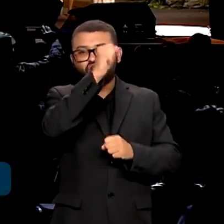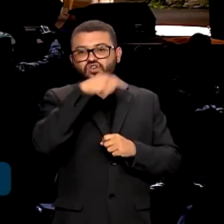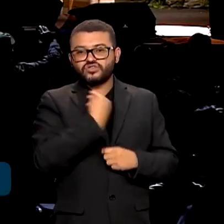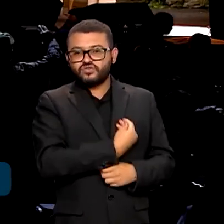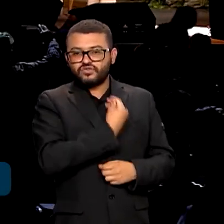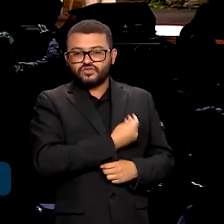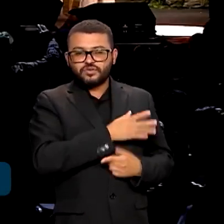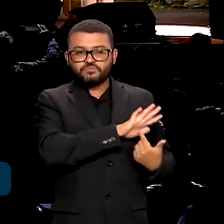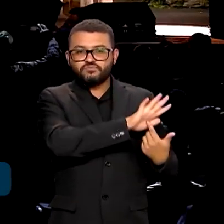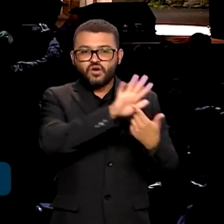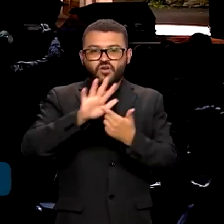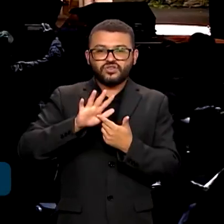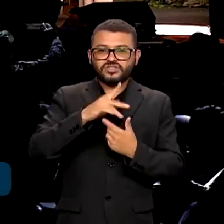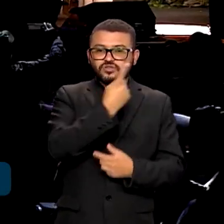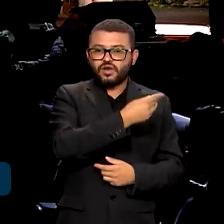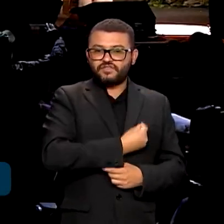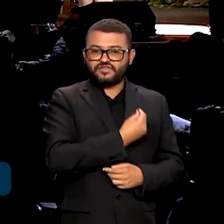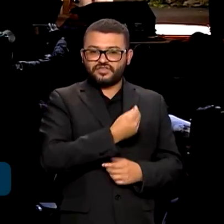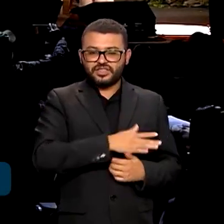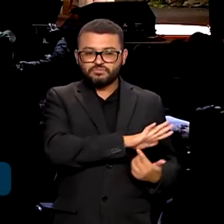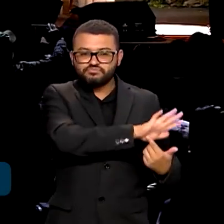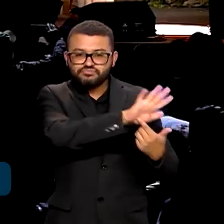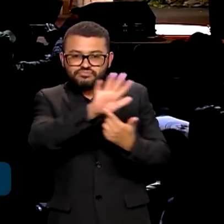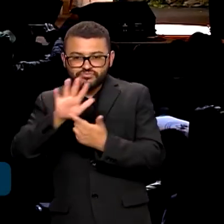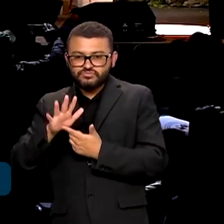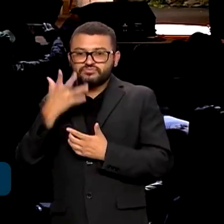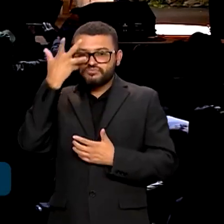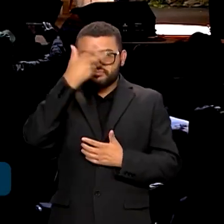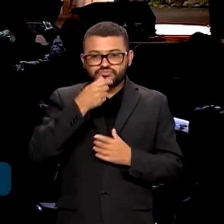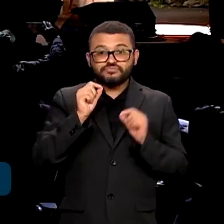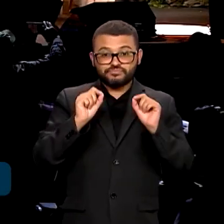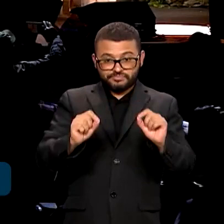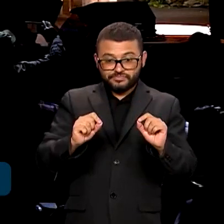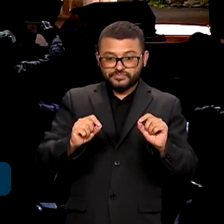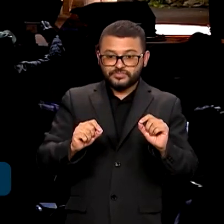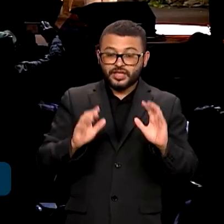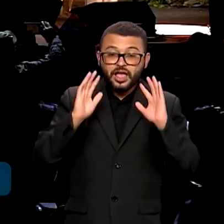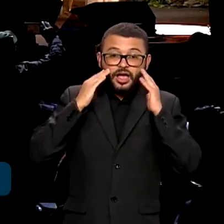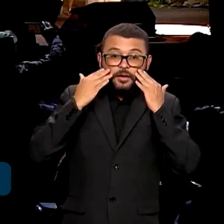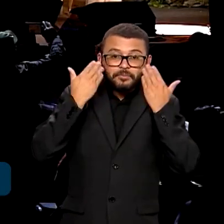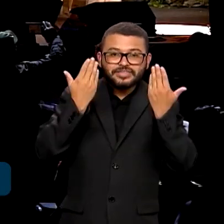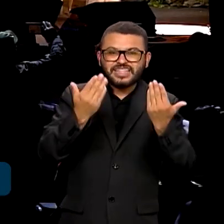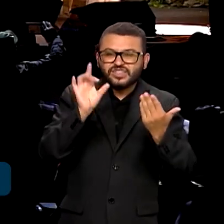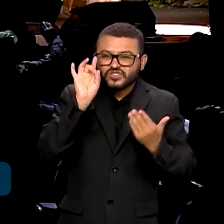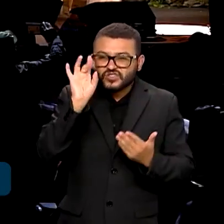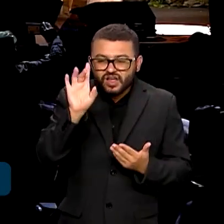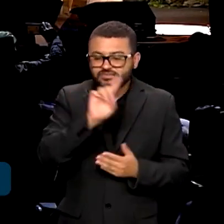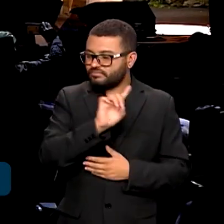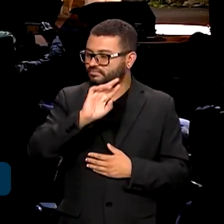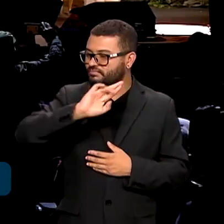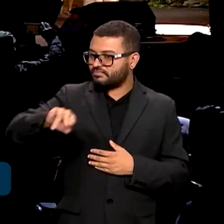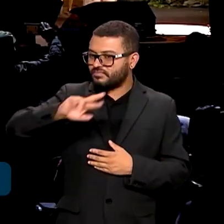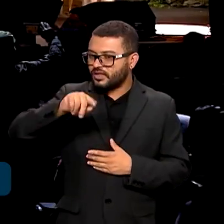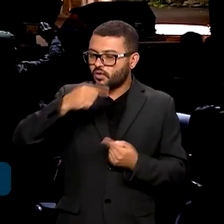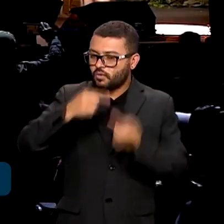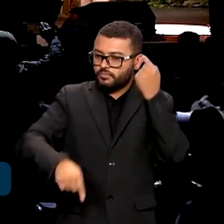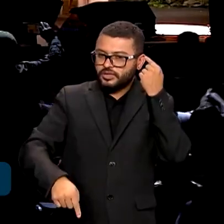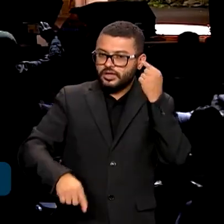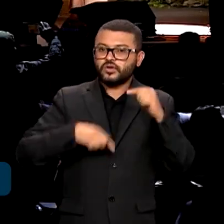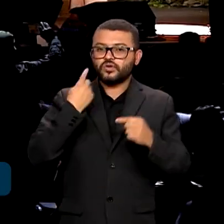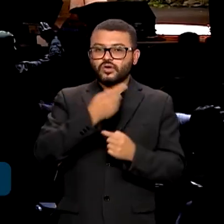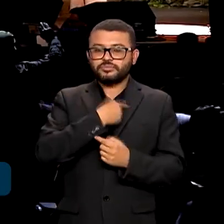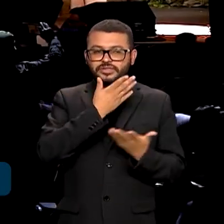sua singularidade e se apresentam. Mas não pode ser uma apresentação. Tem que ser